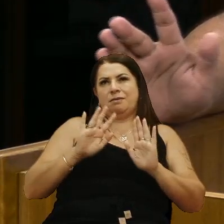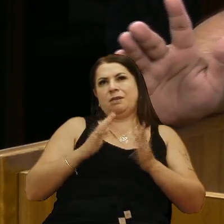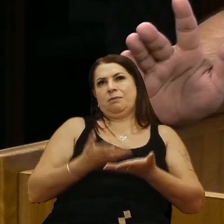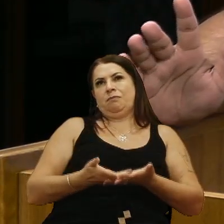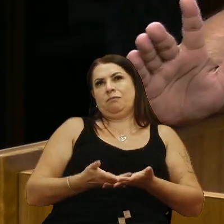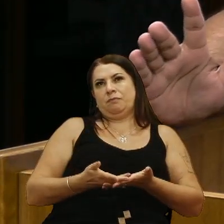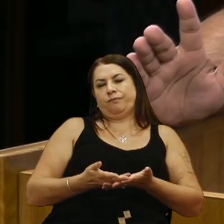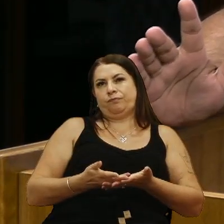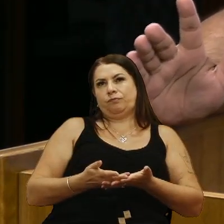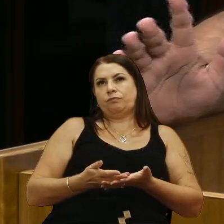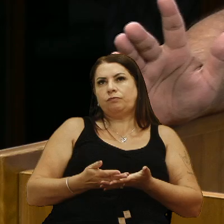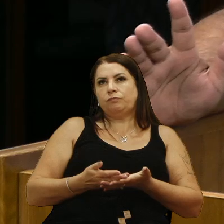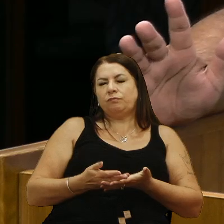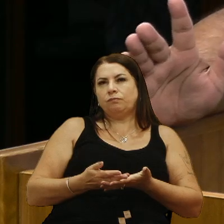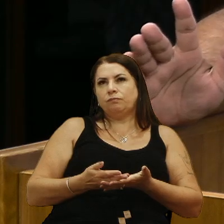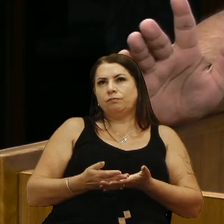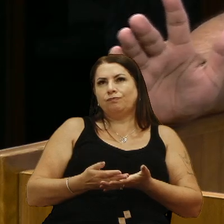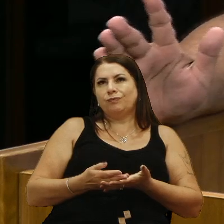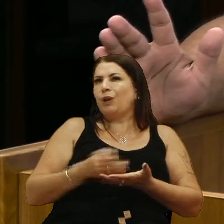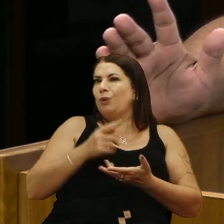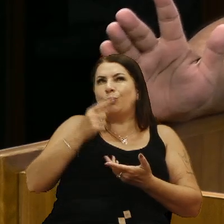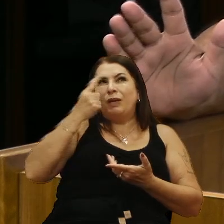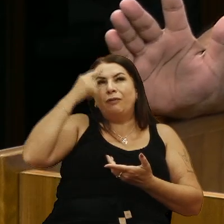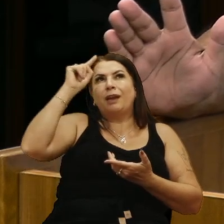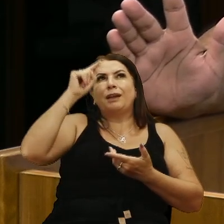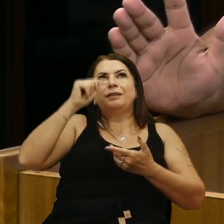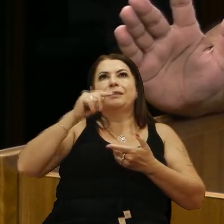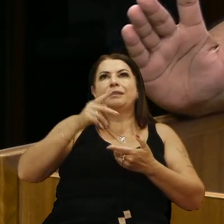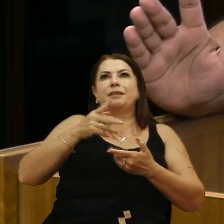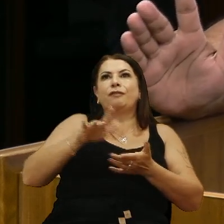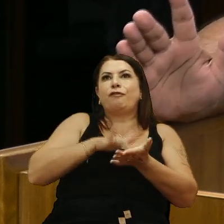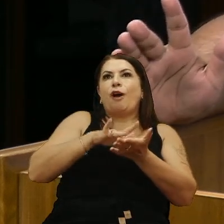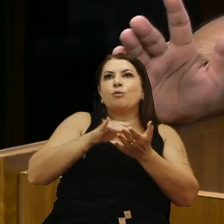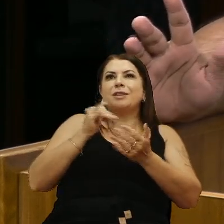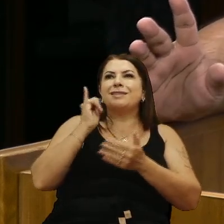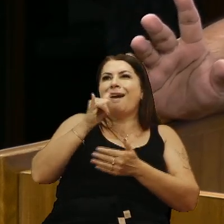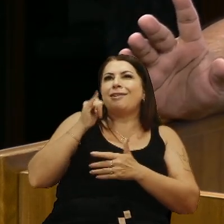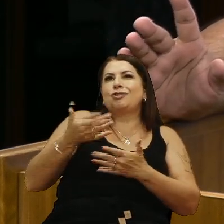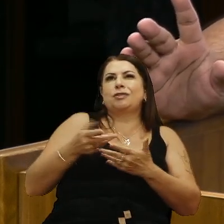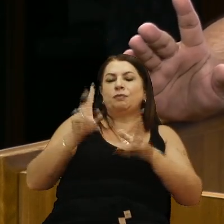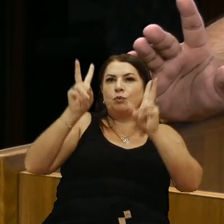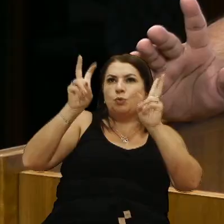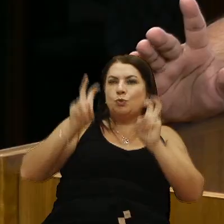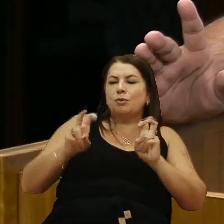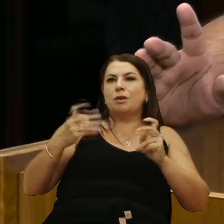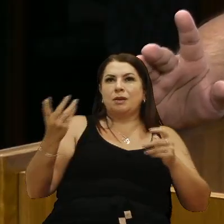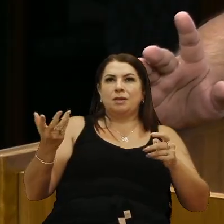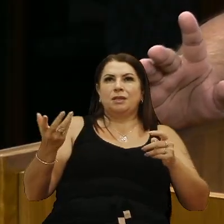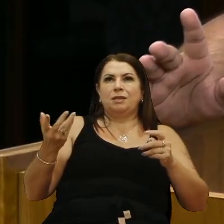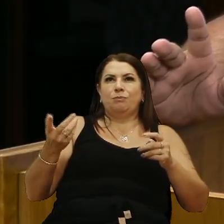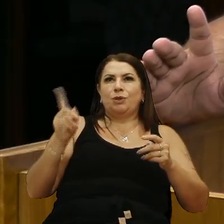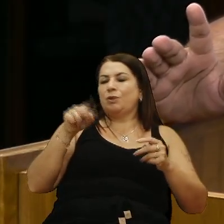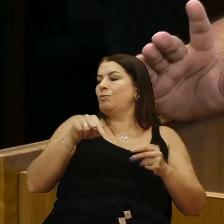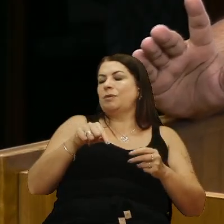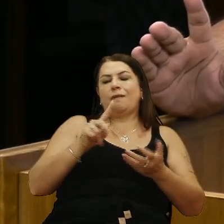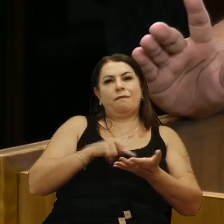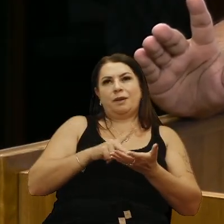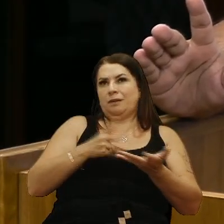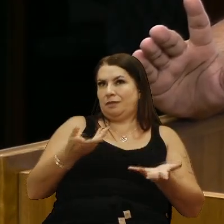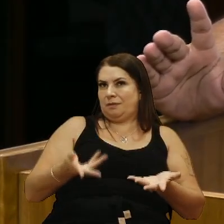Vereadores, não crie falsas narrativas sobre temas que são absolutamente